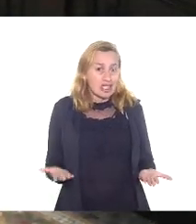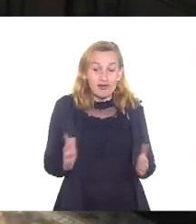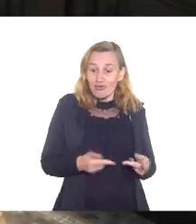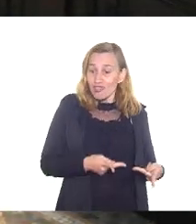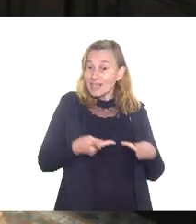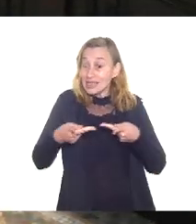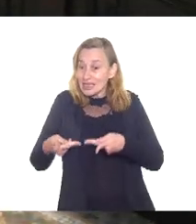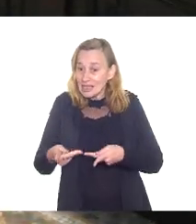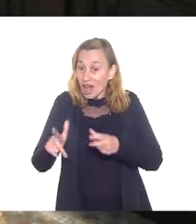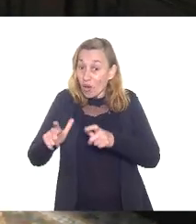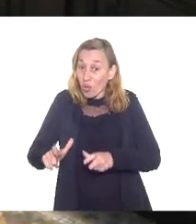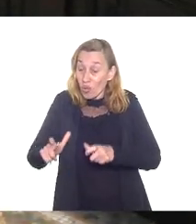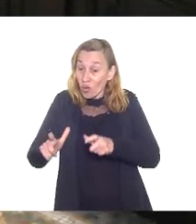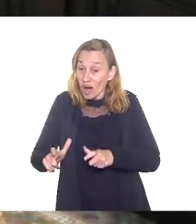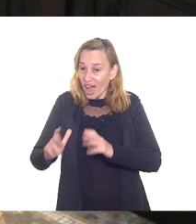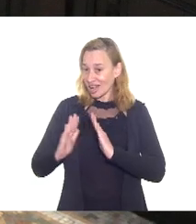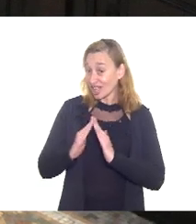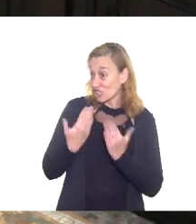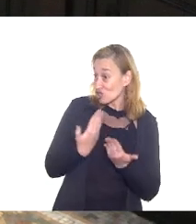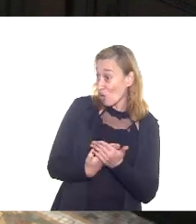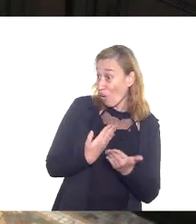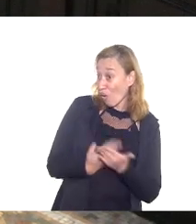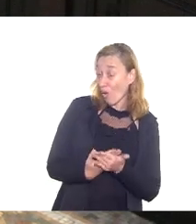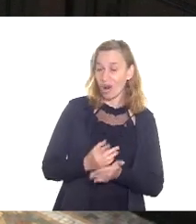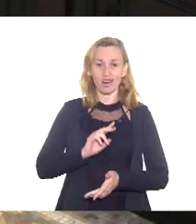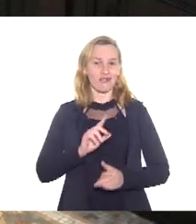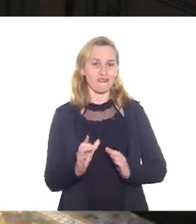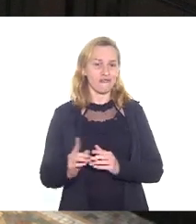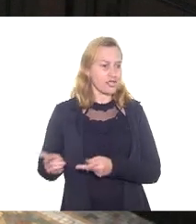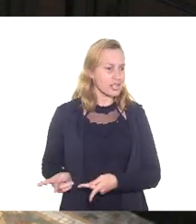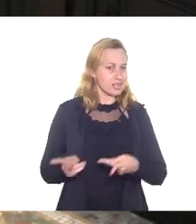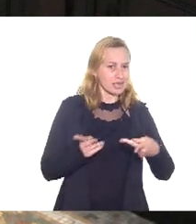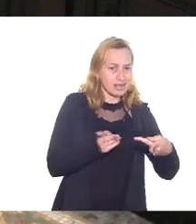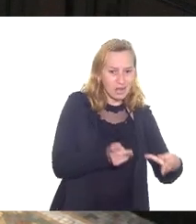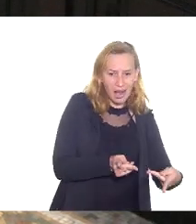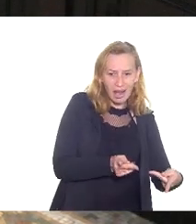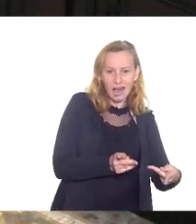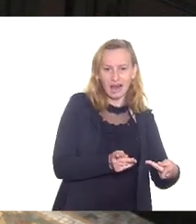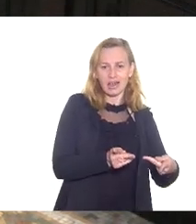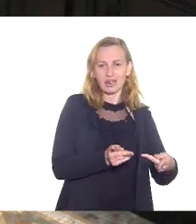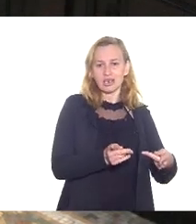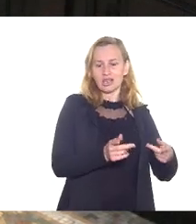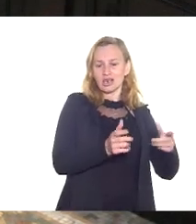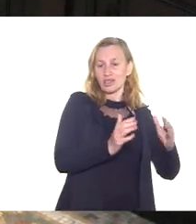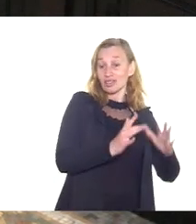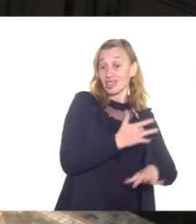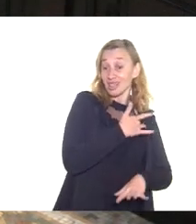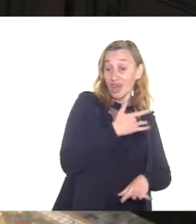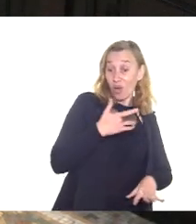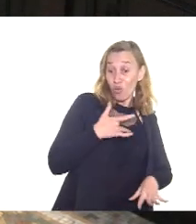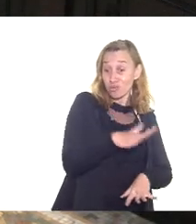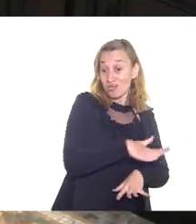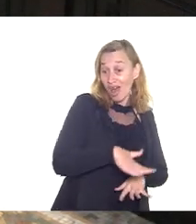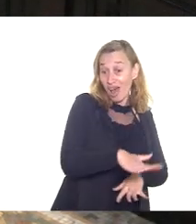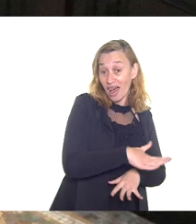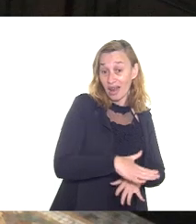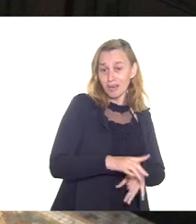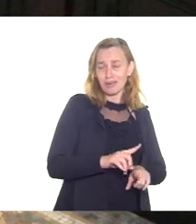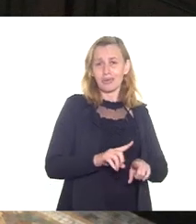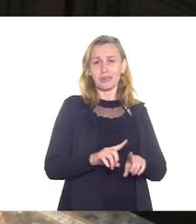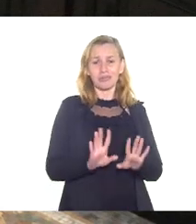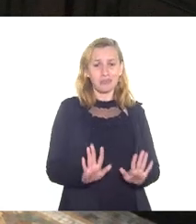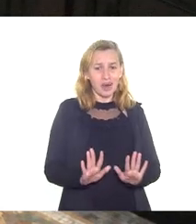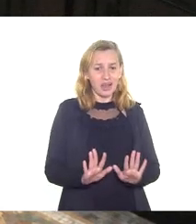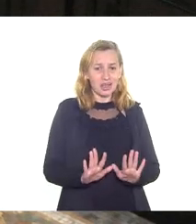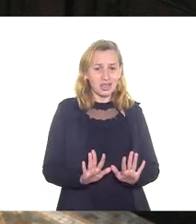visitar unidades escolares, visitar escolas, visitar unidades de saúde também, e ao